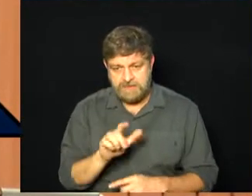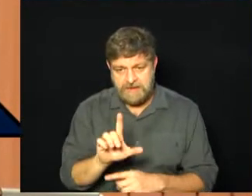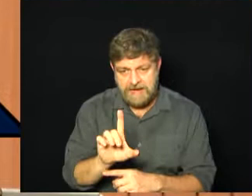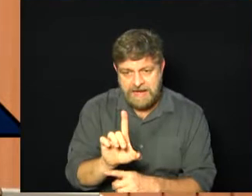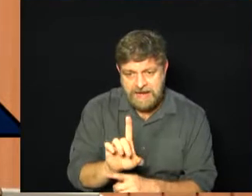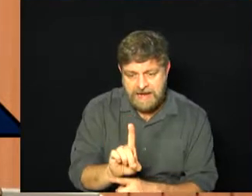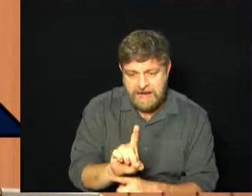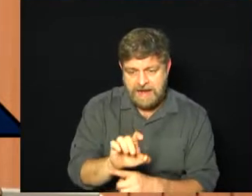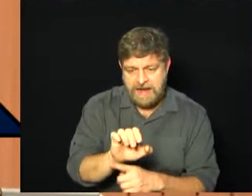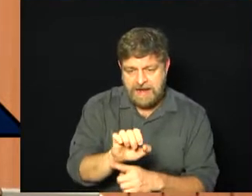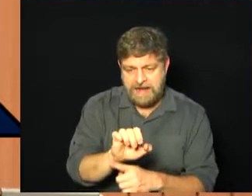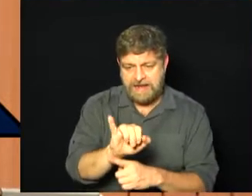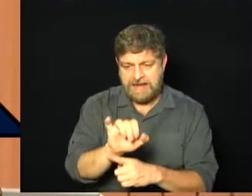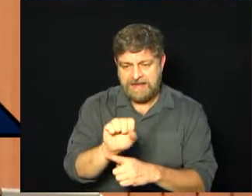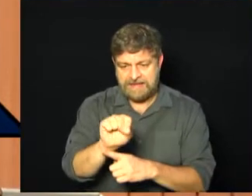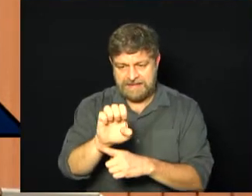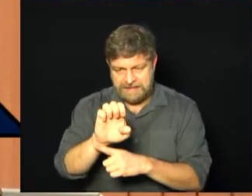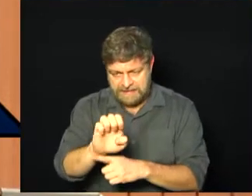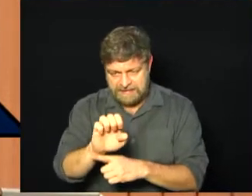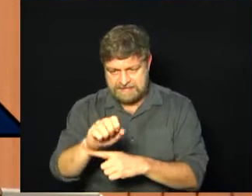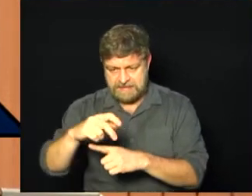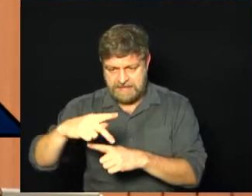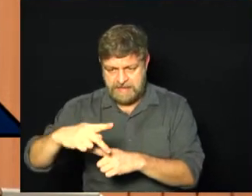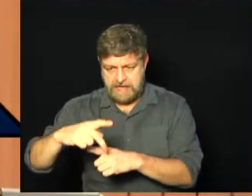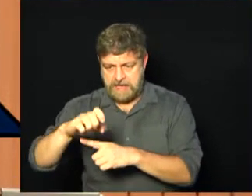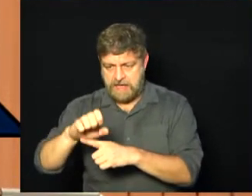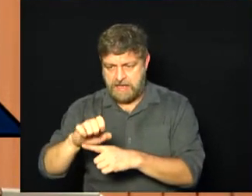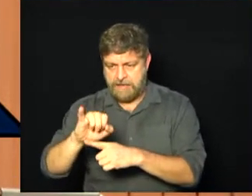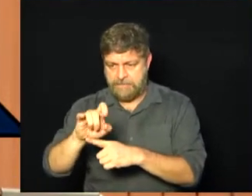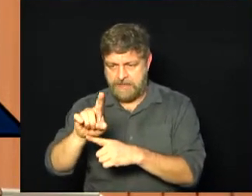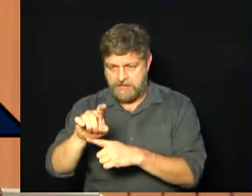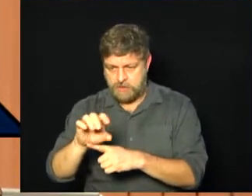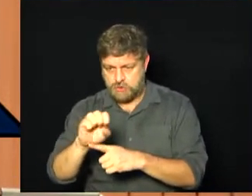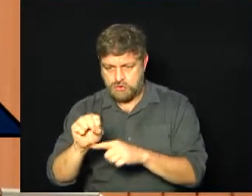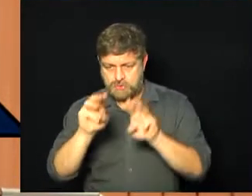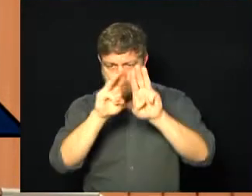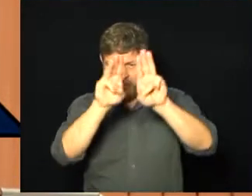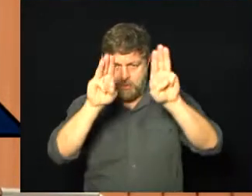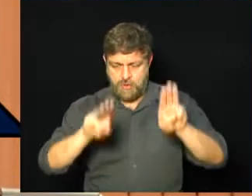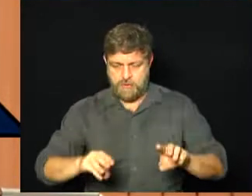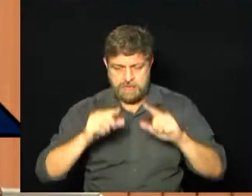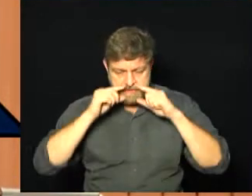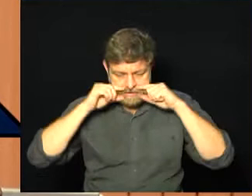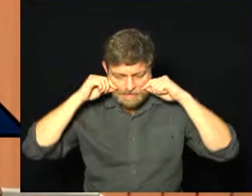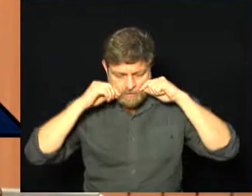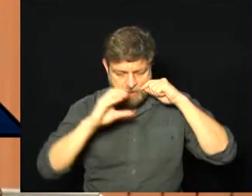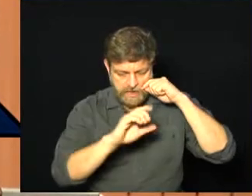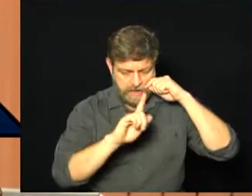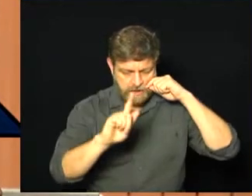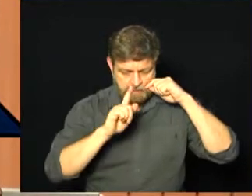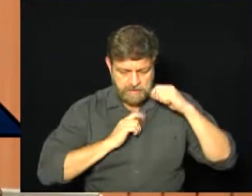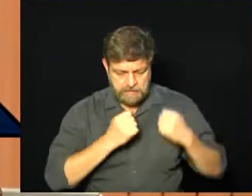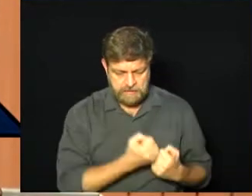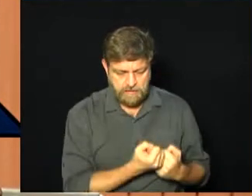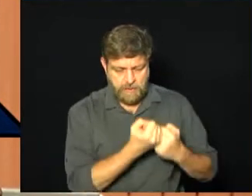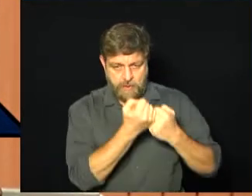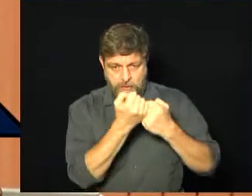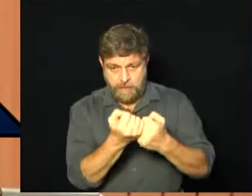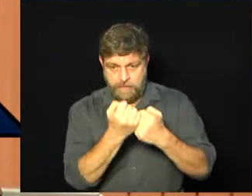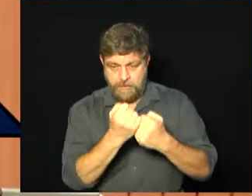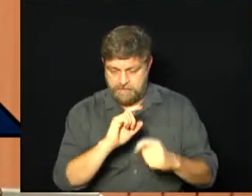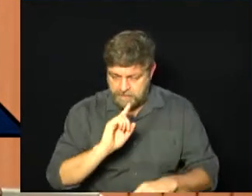Peixoto, em cuja gestão foi modernizado o Museu Carlos Gomes, com o apoio de Fúvia Gonçalves e